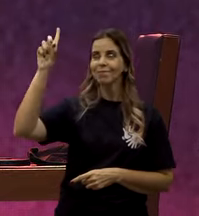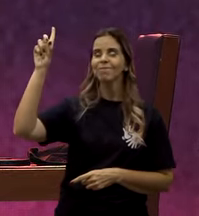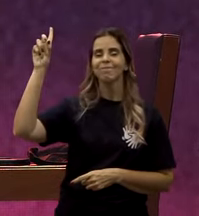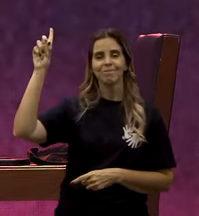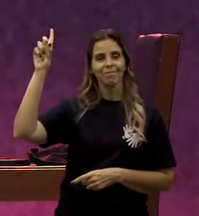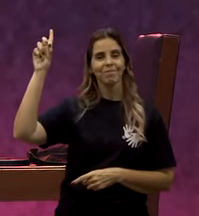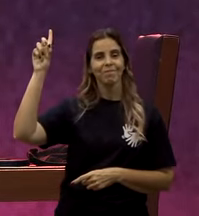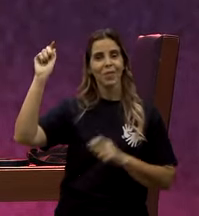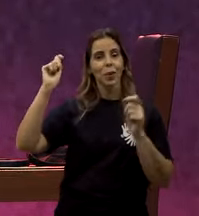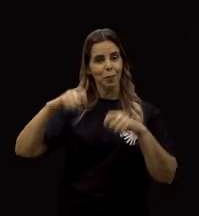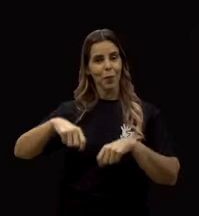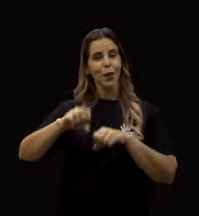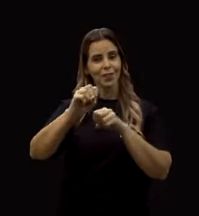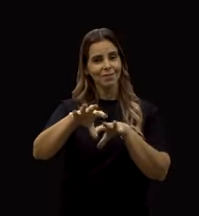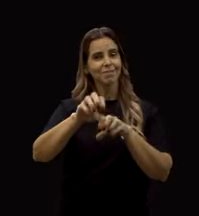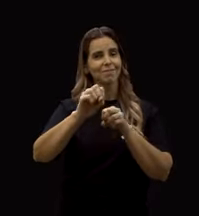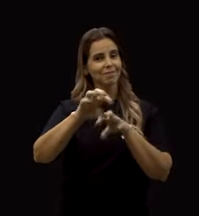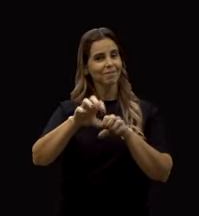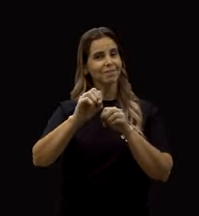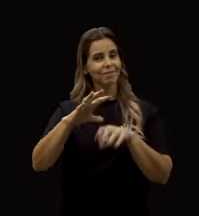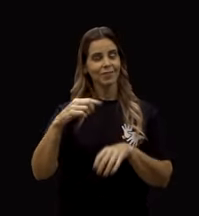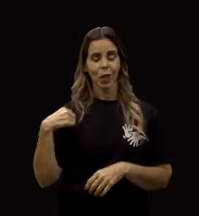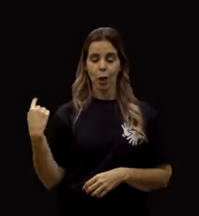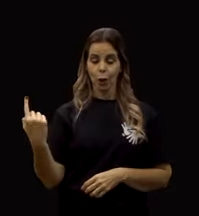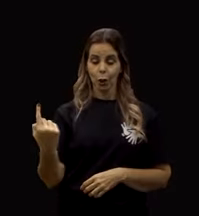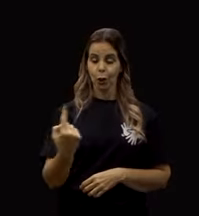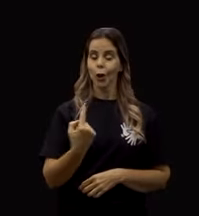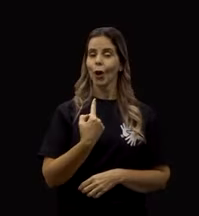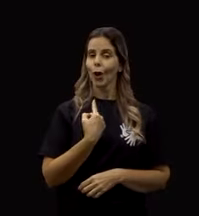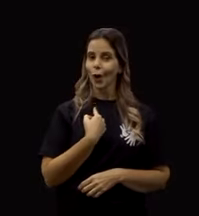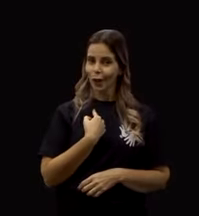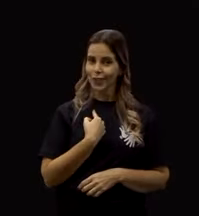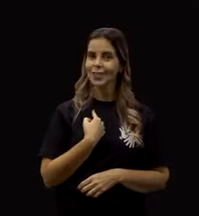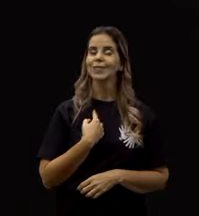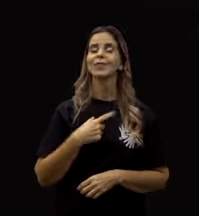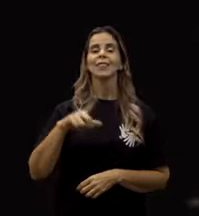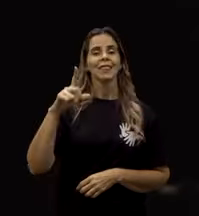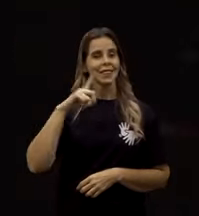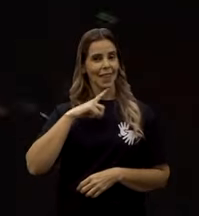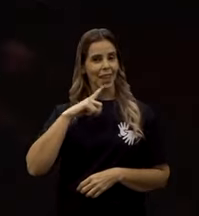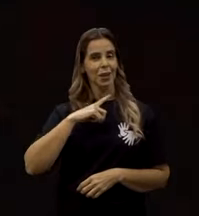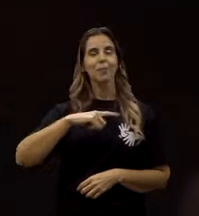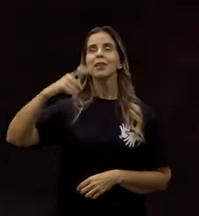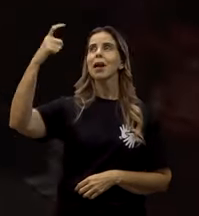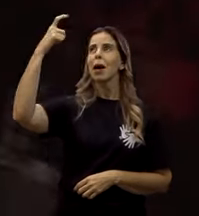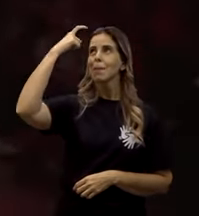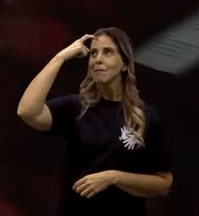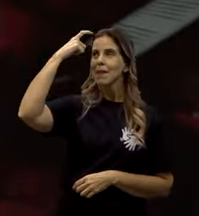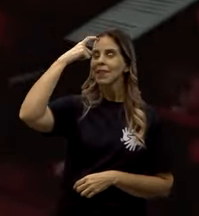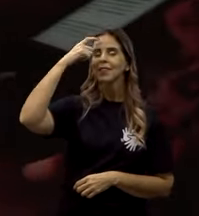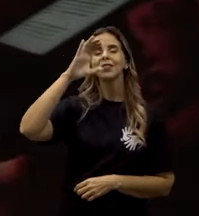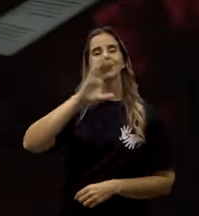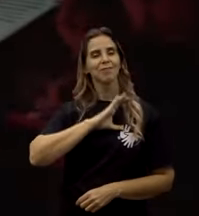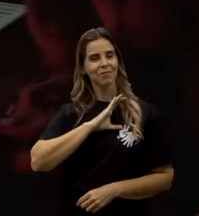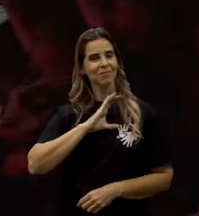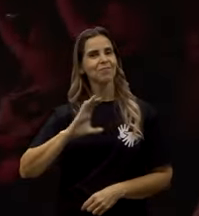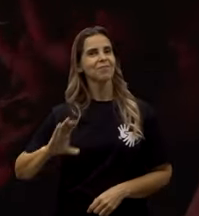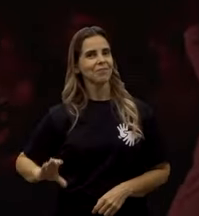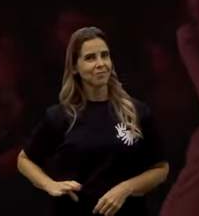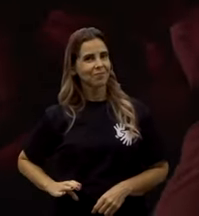levanta a mão e grita não fala não fala nós porém temos a mente de